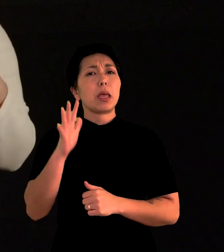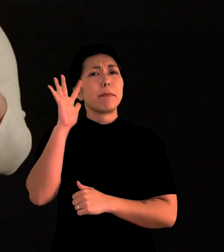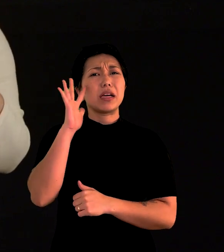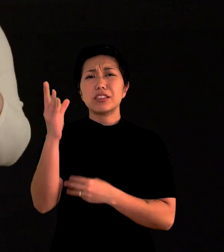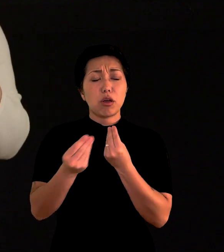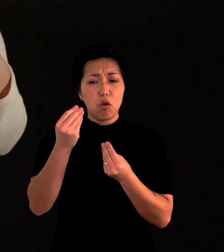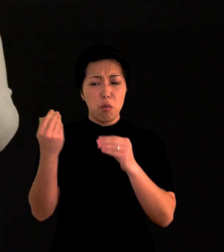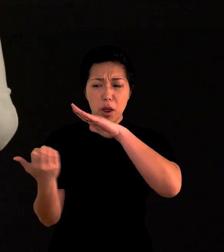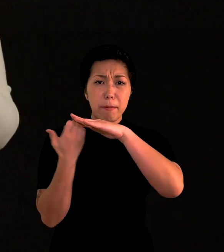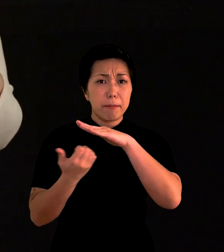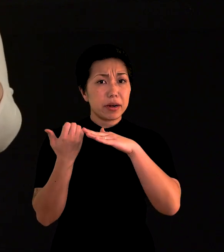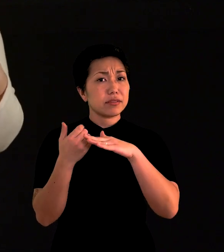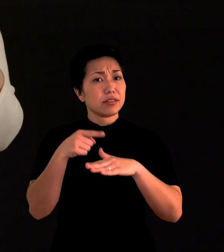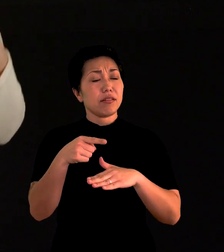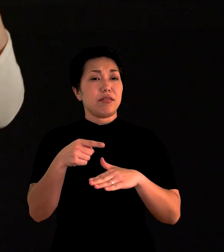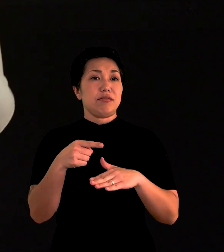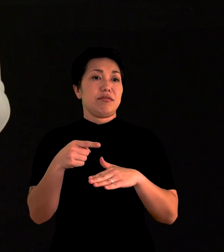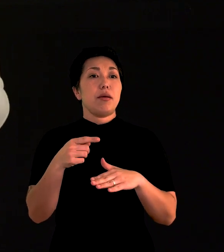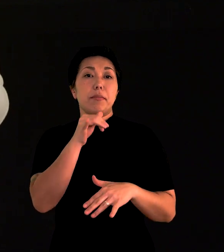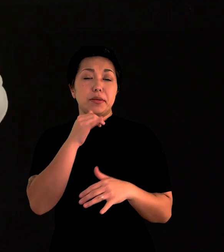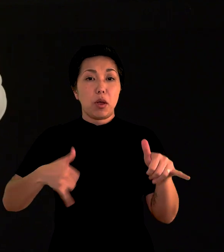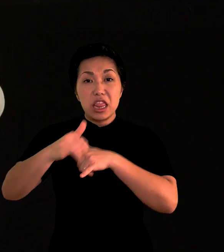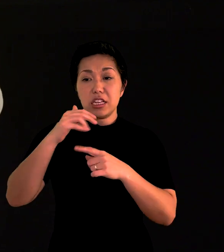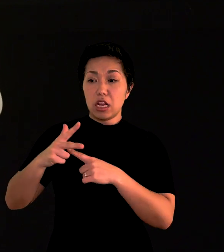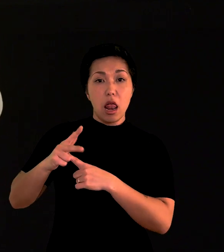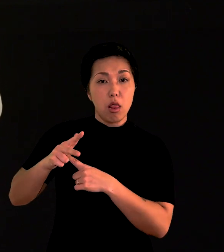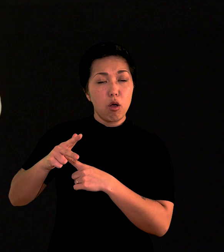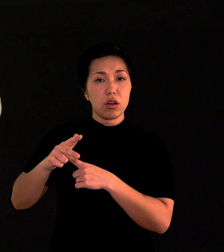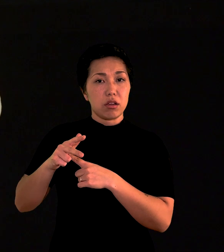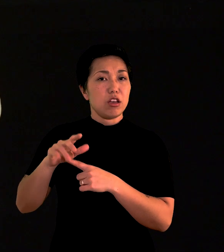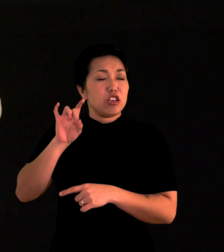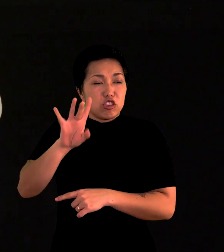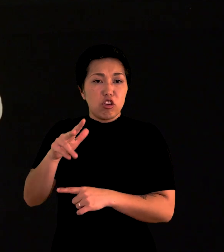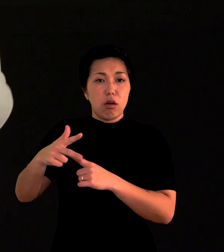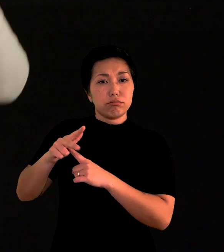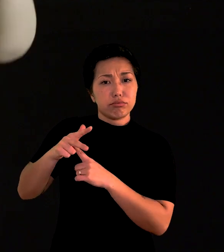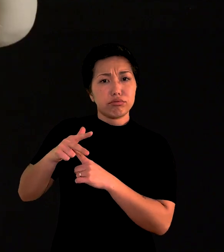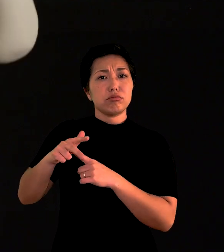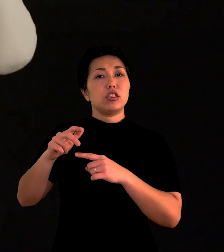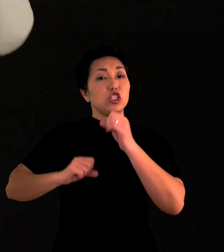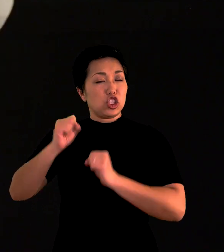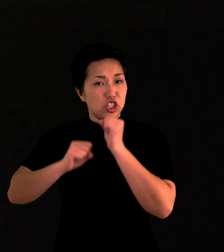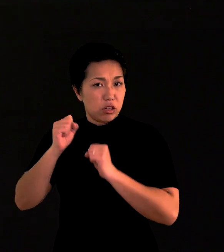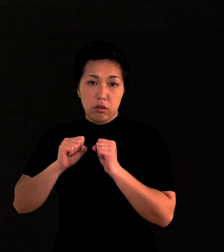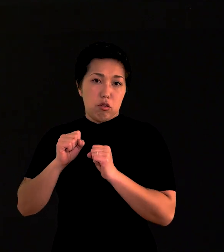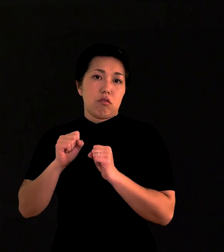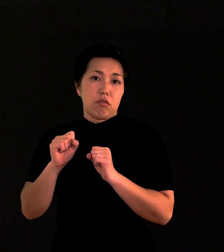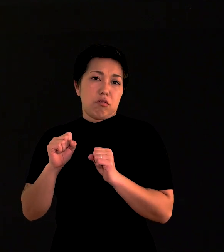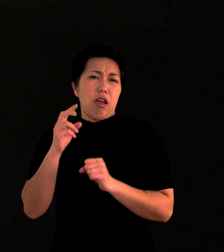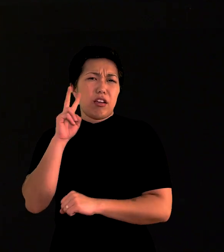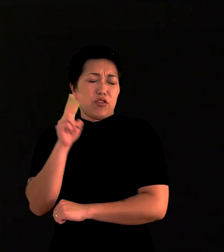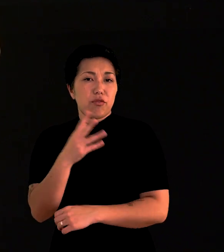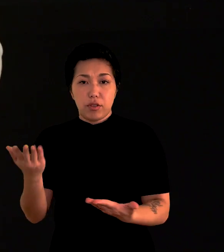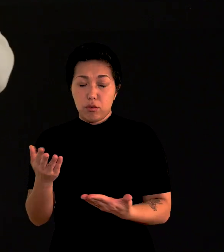mesmas disseram. Então, imagina um empreendimento, porque o empreendimento de energia eólica não é só os aerogeradores, como a gente viu, né?